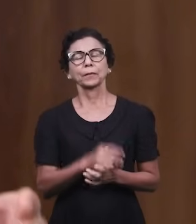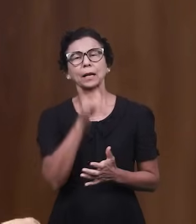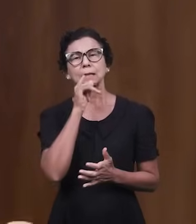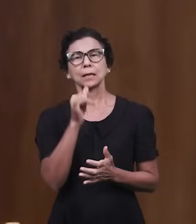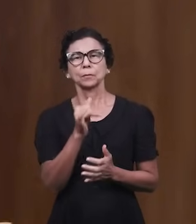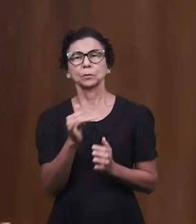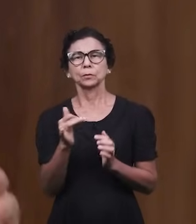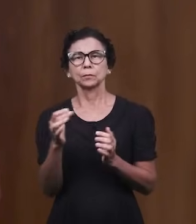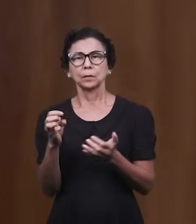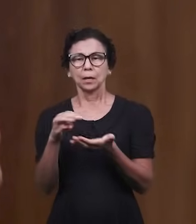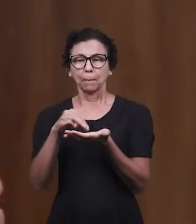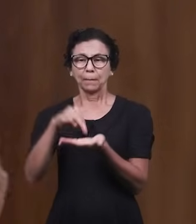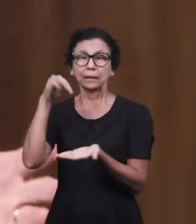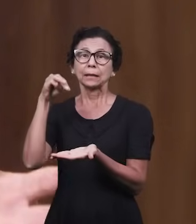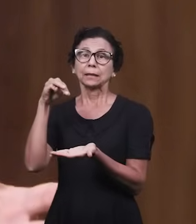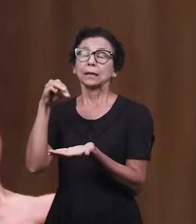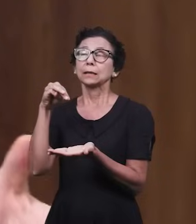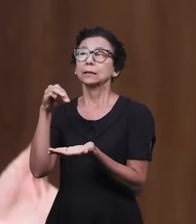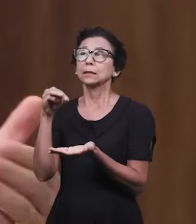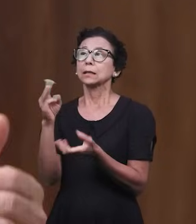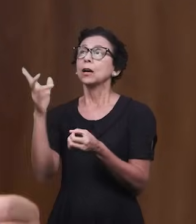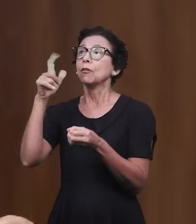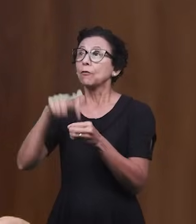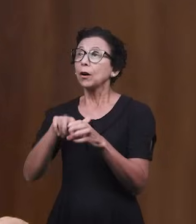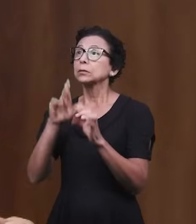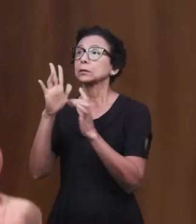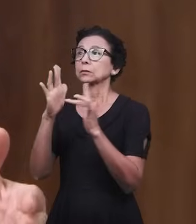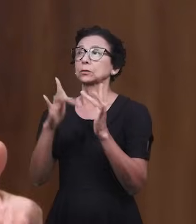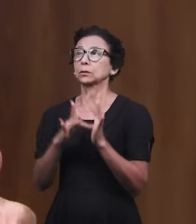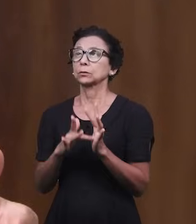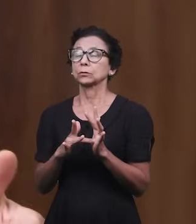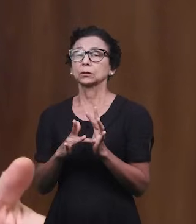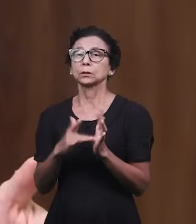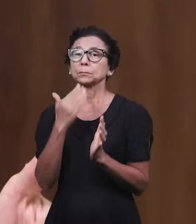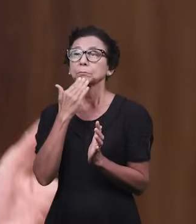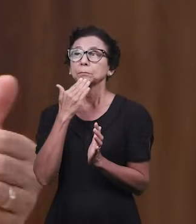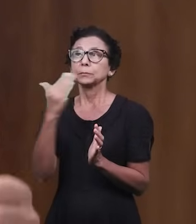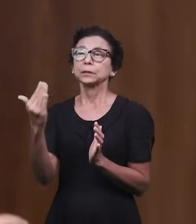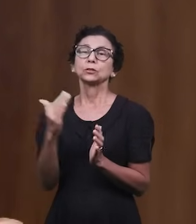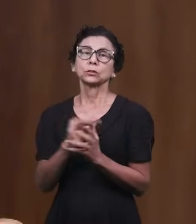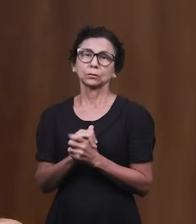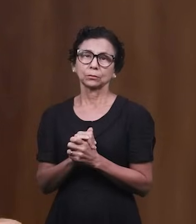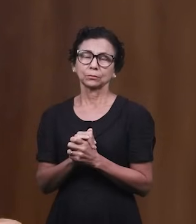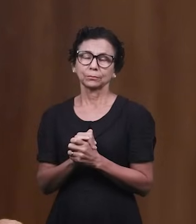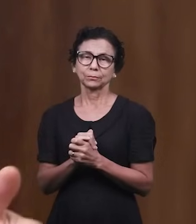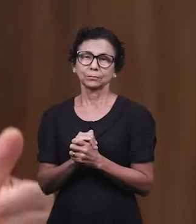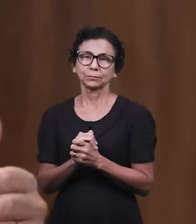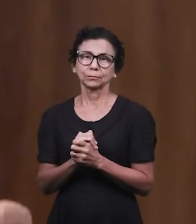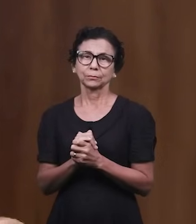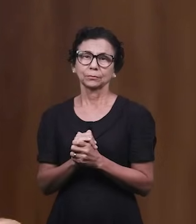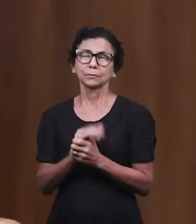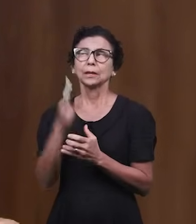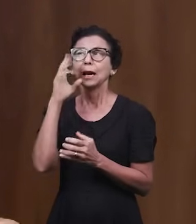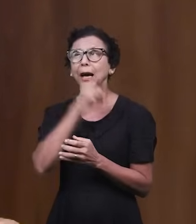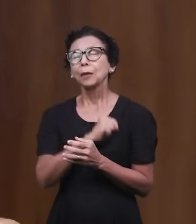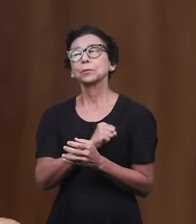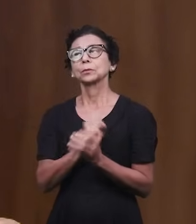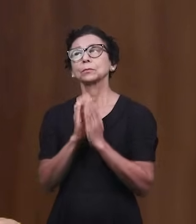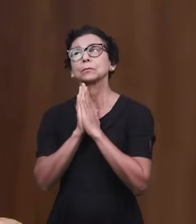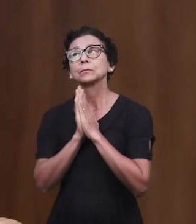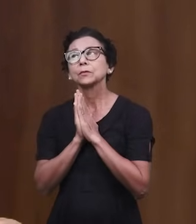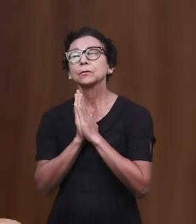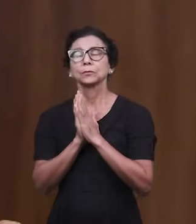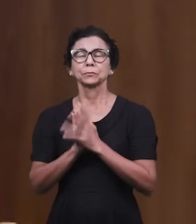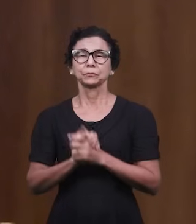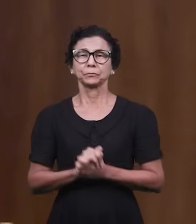vem Senhor Jesus. Seria um clamor, um grito, um pedido para que Jesus voltasse, que venha logo.